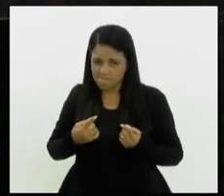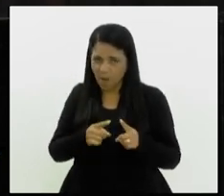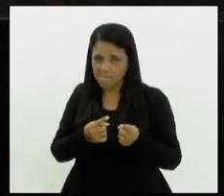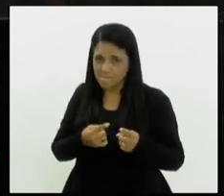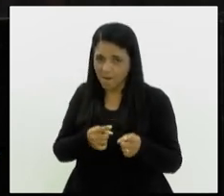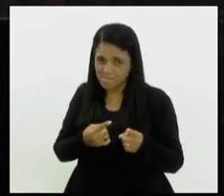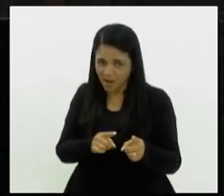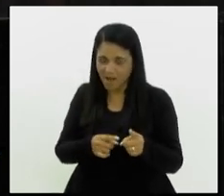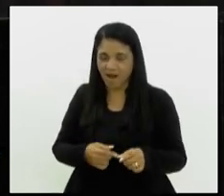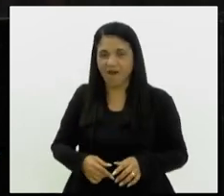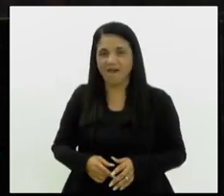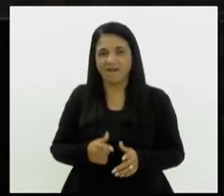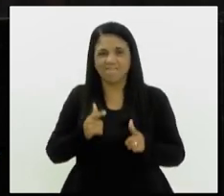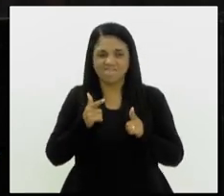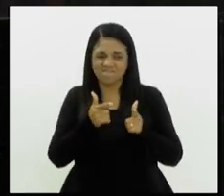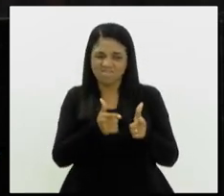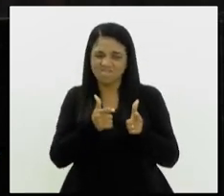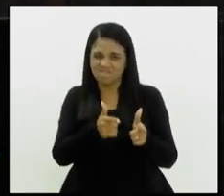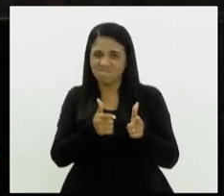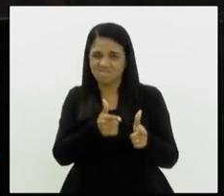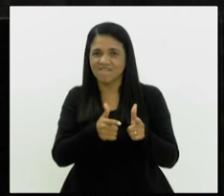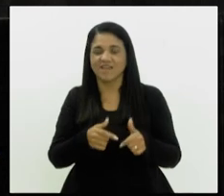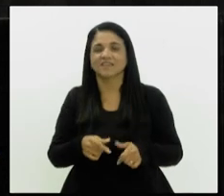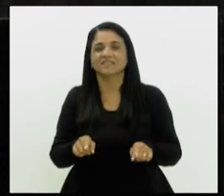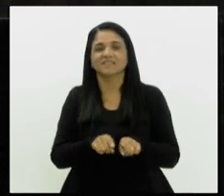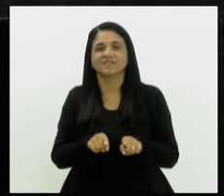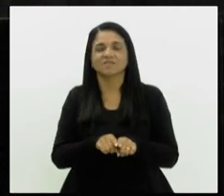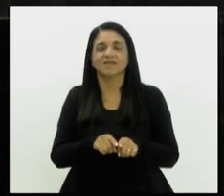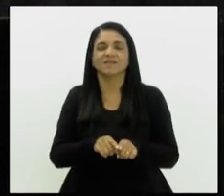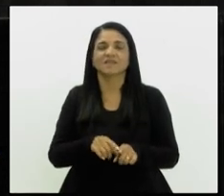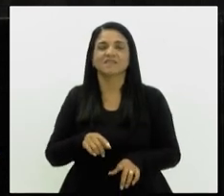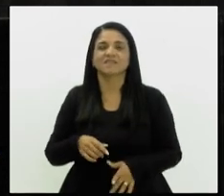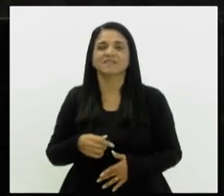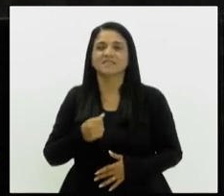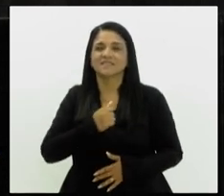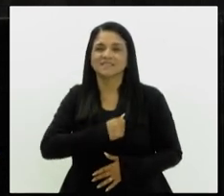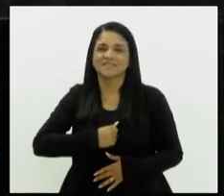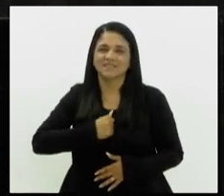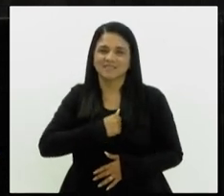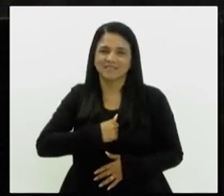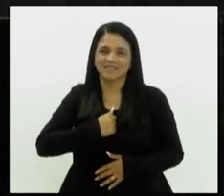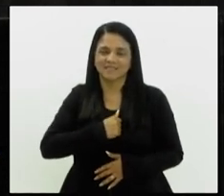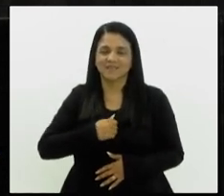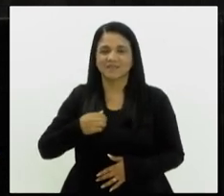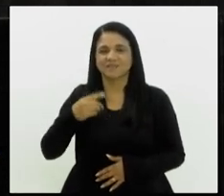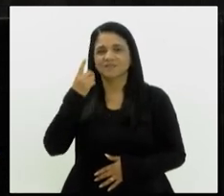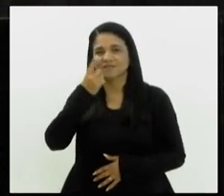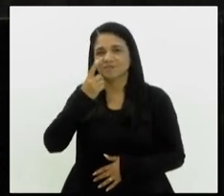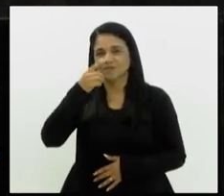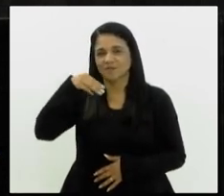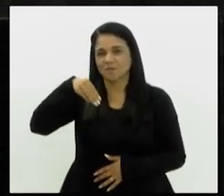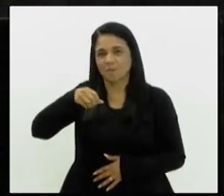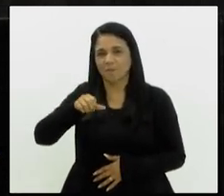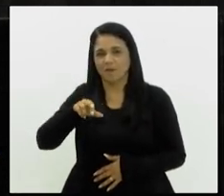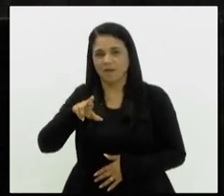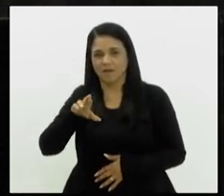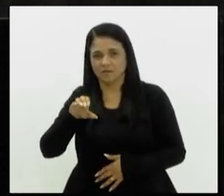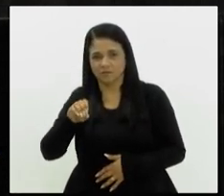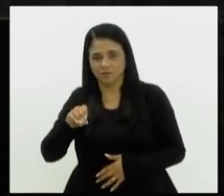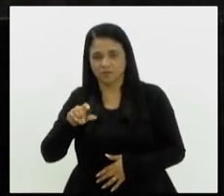provocação. E saudar, que já está com saudades, o deputado Márcio Gualberto.